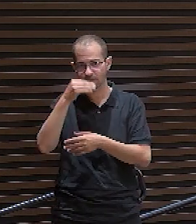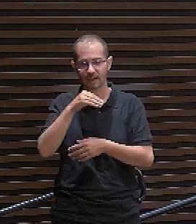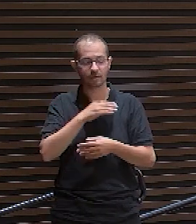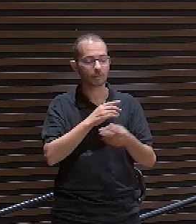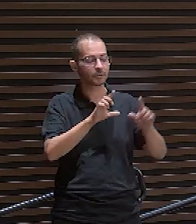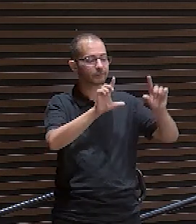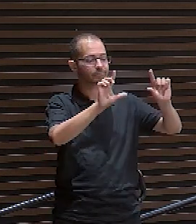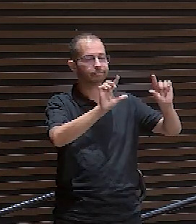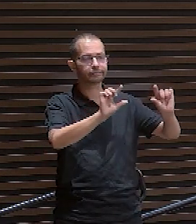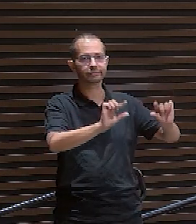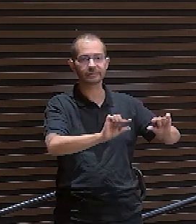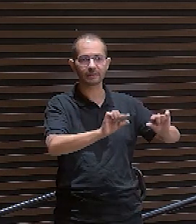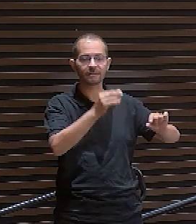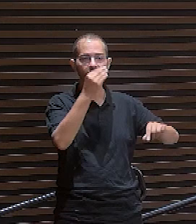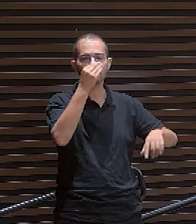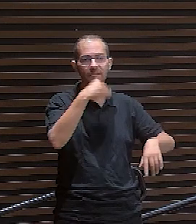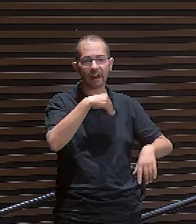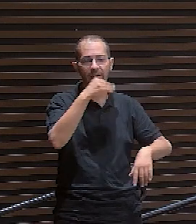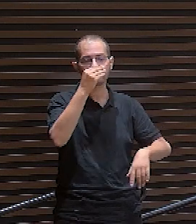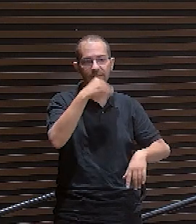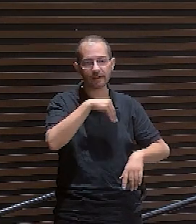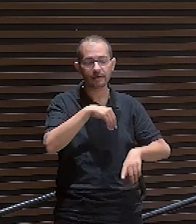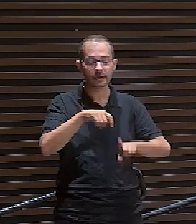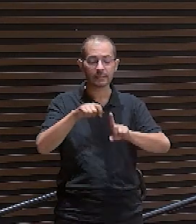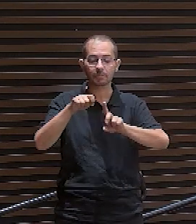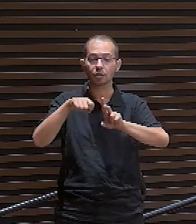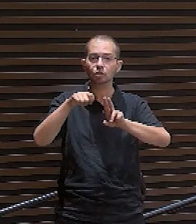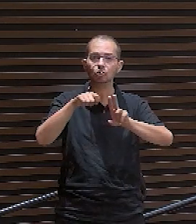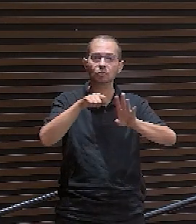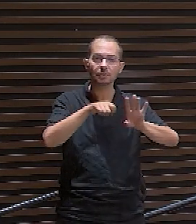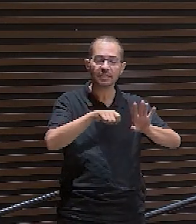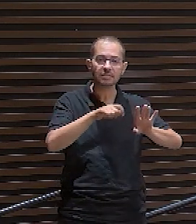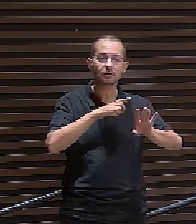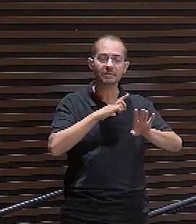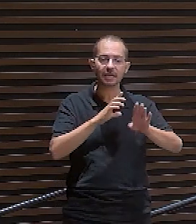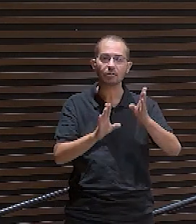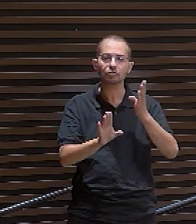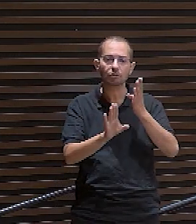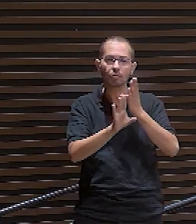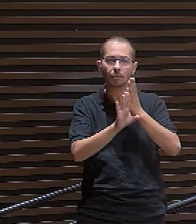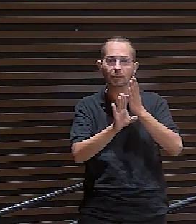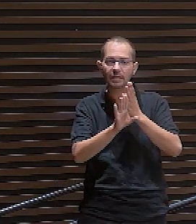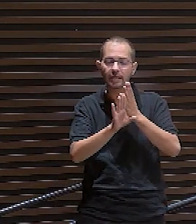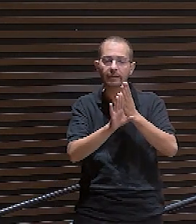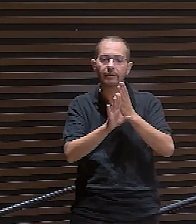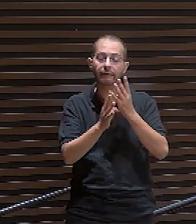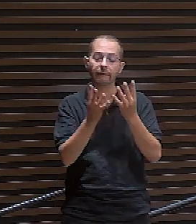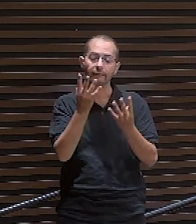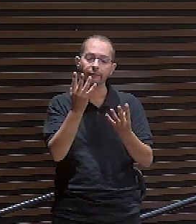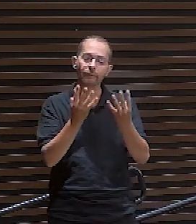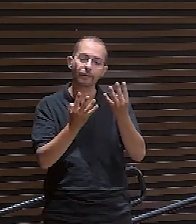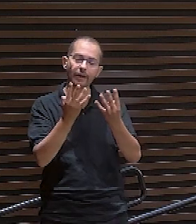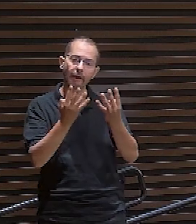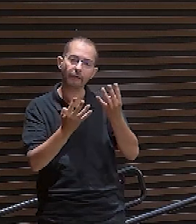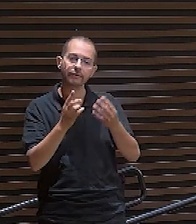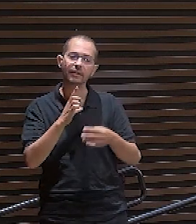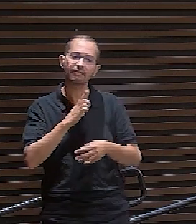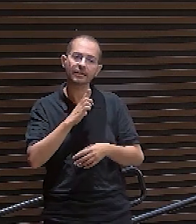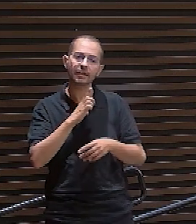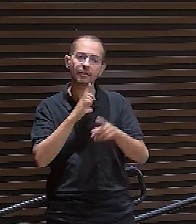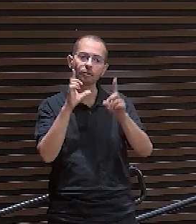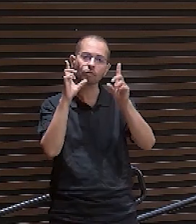E depois de uns meses, eles começaram a descobrir que o coral estava tendo muitas dificuldades, muitas